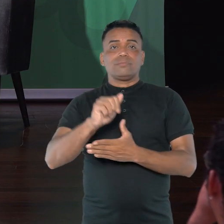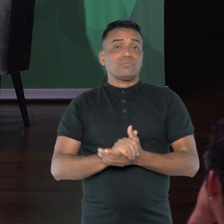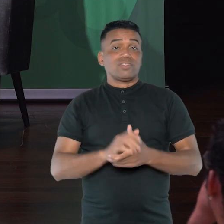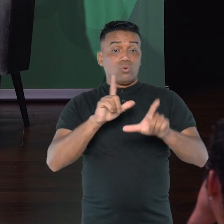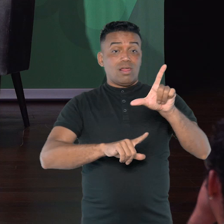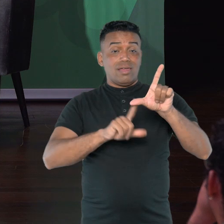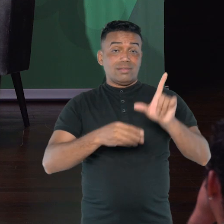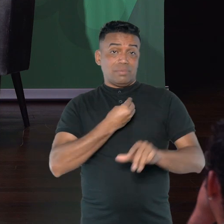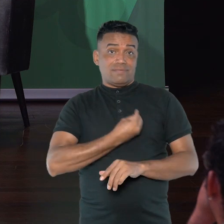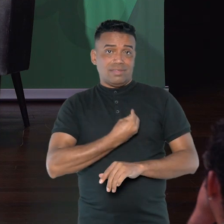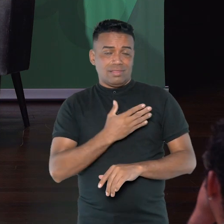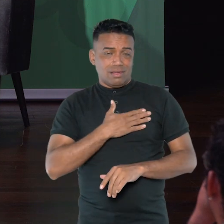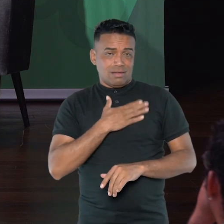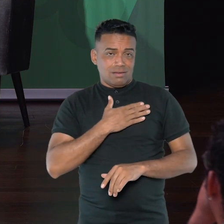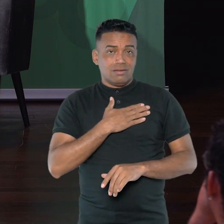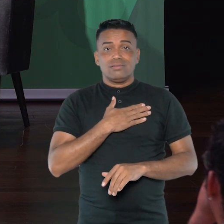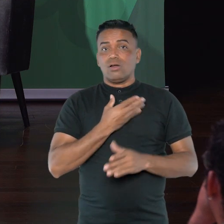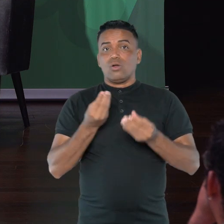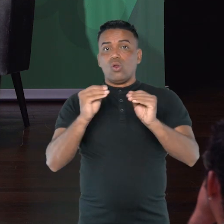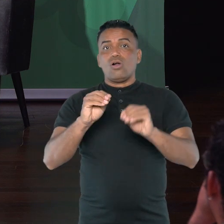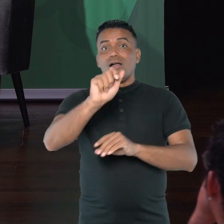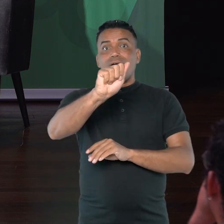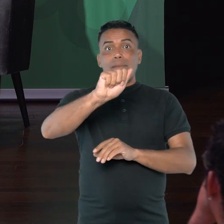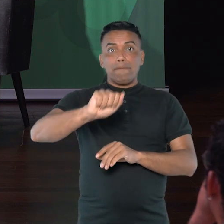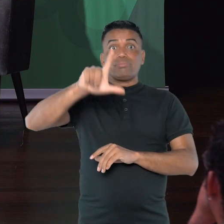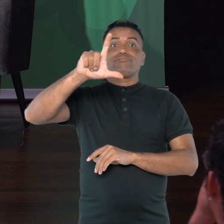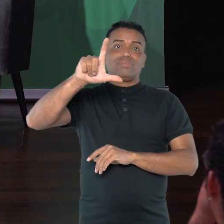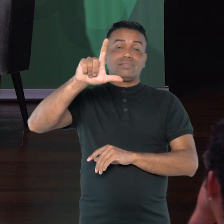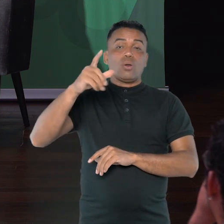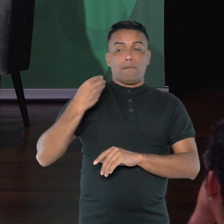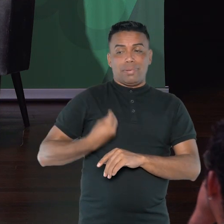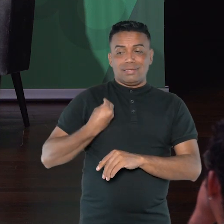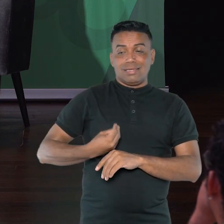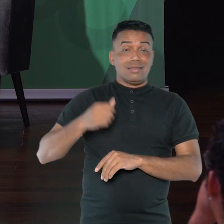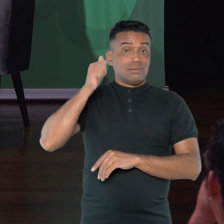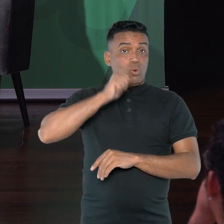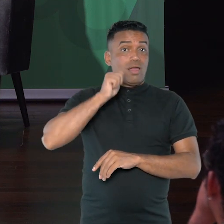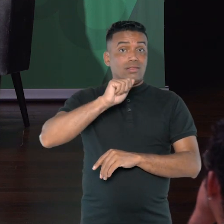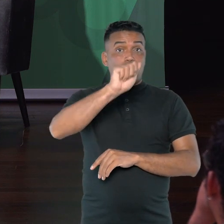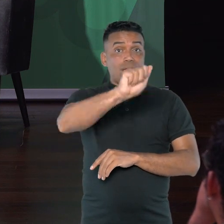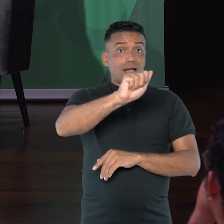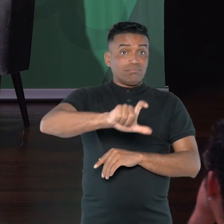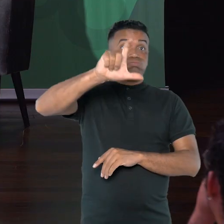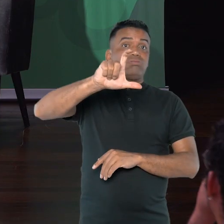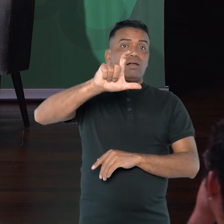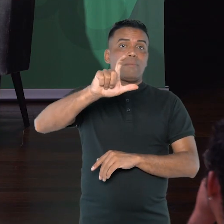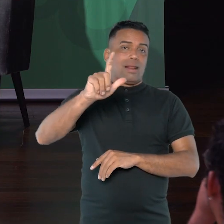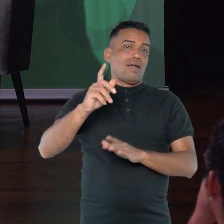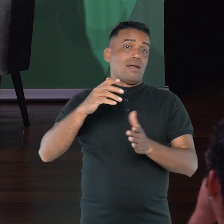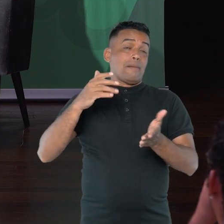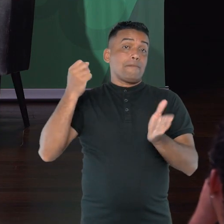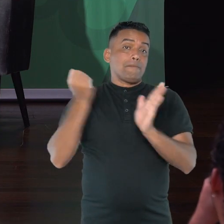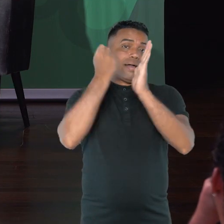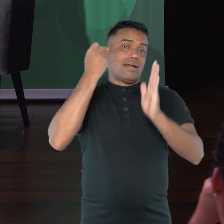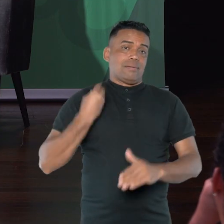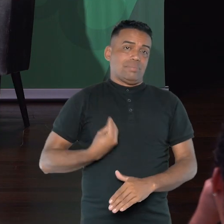Minha Vida, na verdade, ela coloca esse A com destaque na capa, porque ela sempre quis a presença feminina. Então, o A se destaca, entendeu? Então, ela